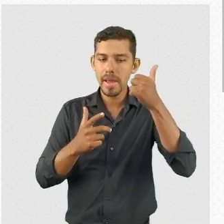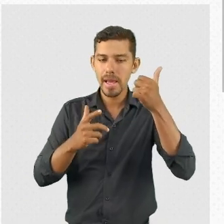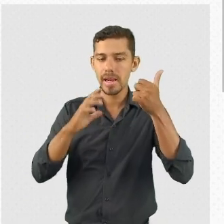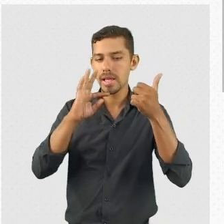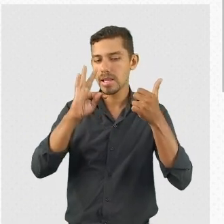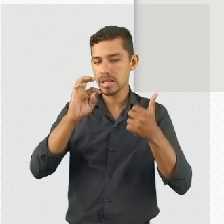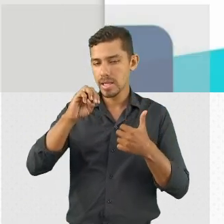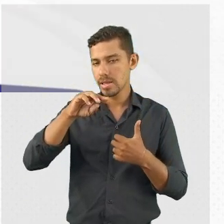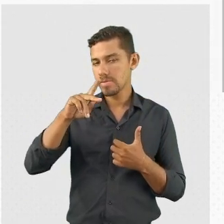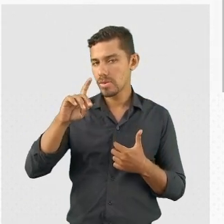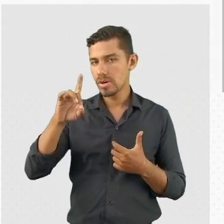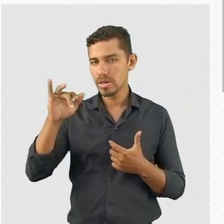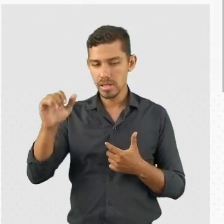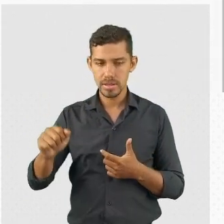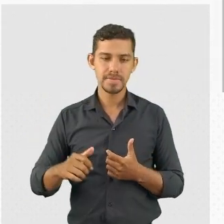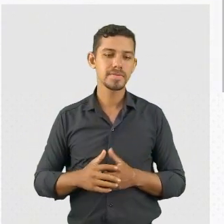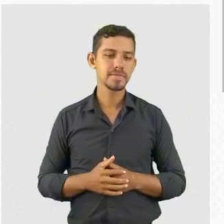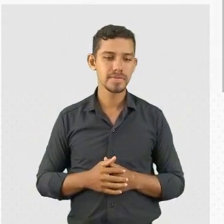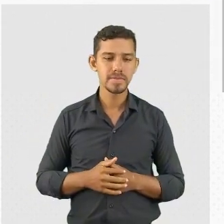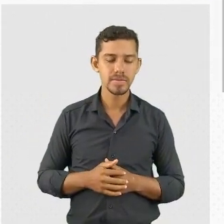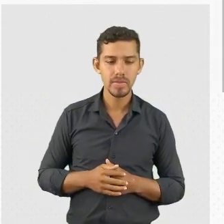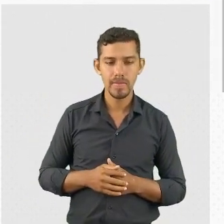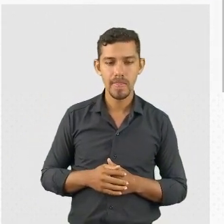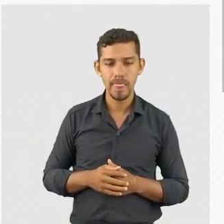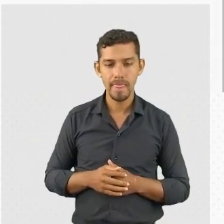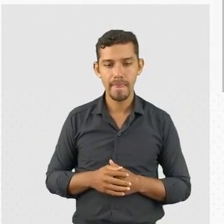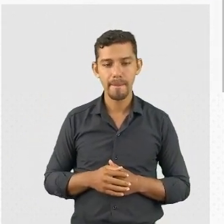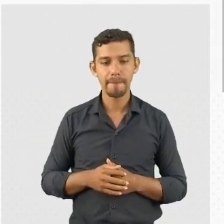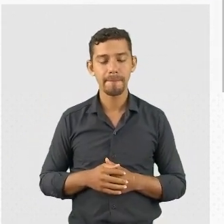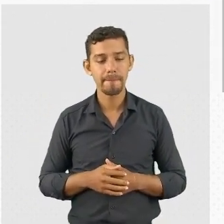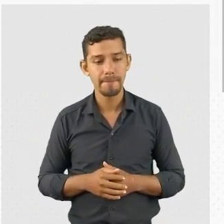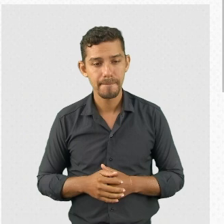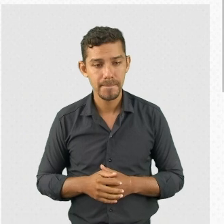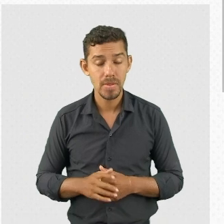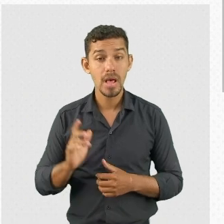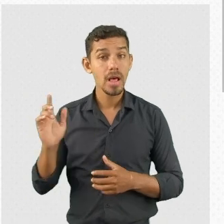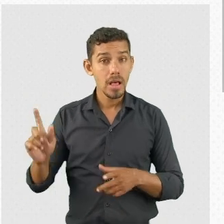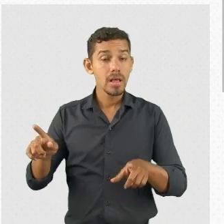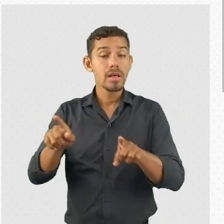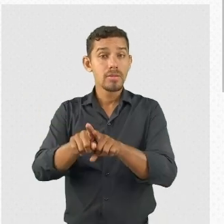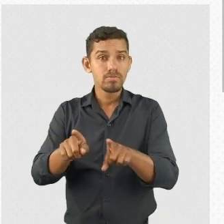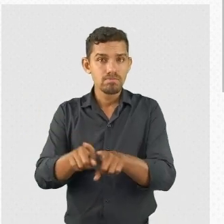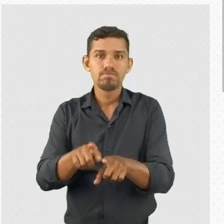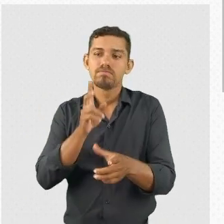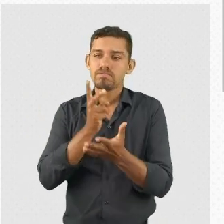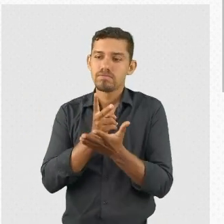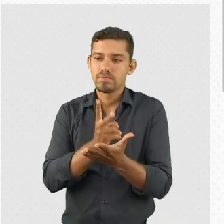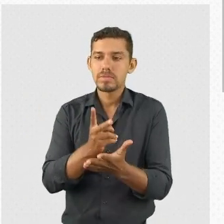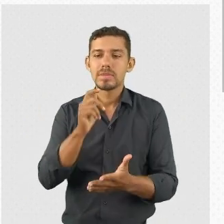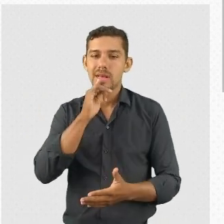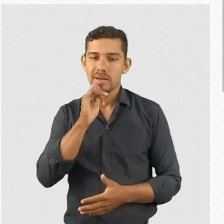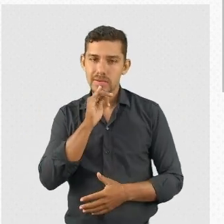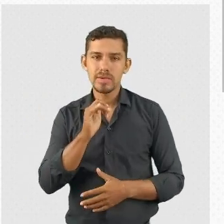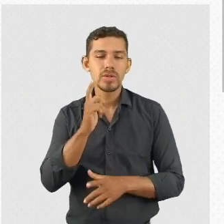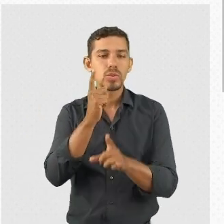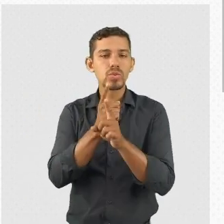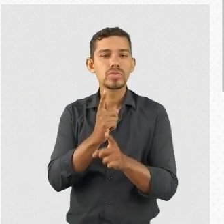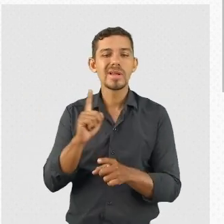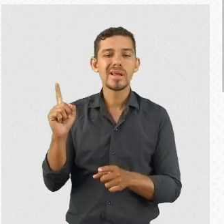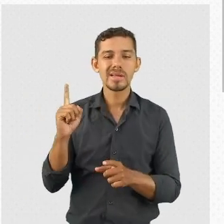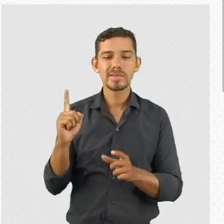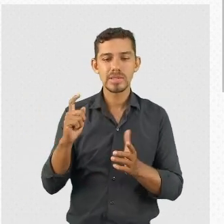E sauté é o verbo refogar. Além disso, é muito comum nas receitas você